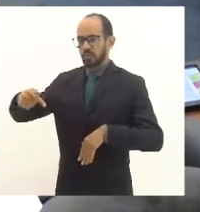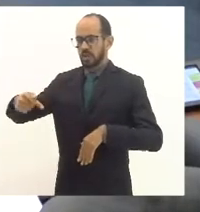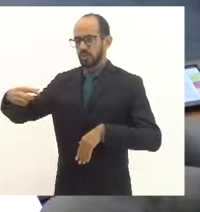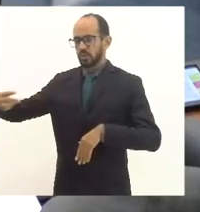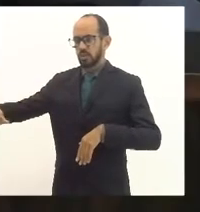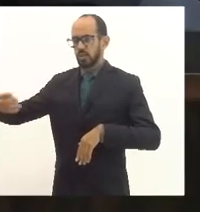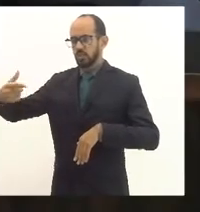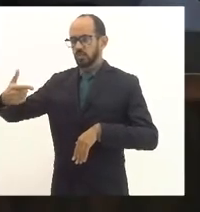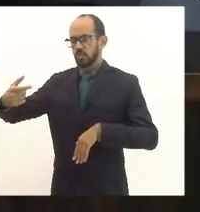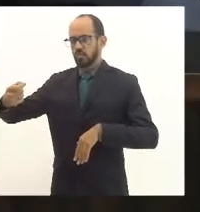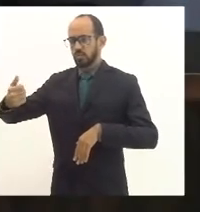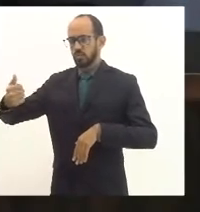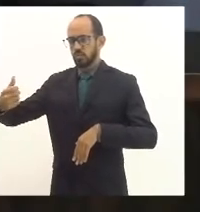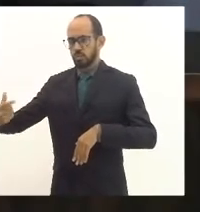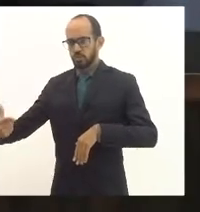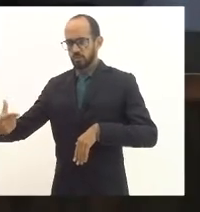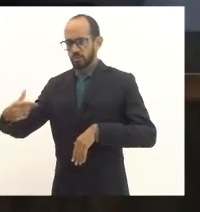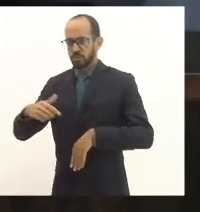973/2012, por favor. Ok.